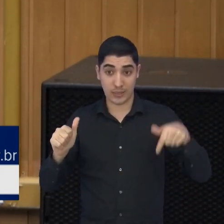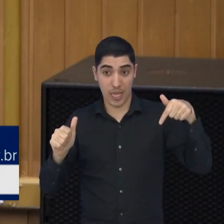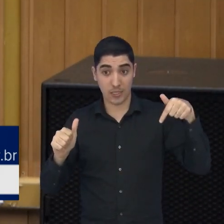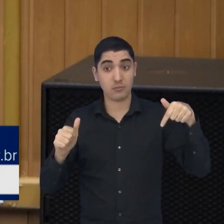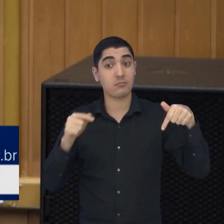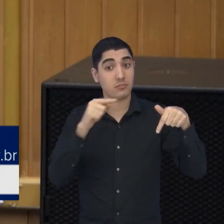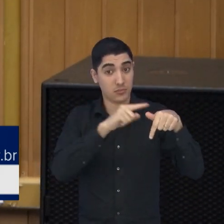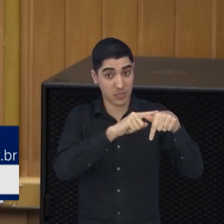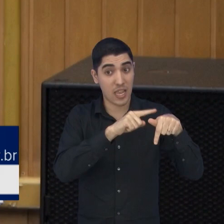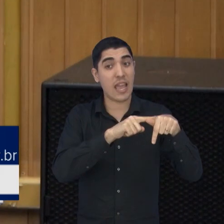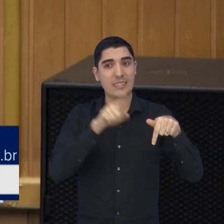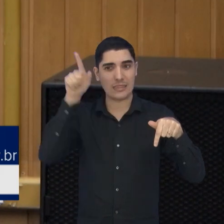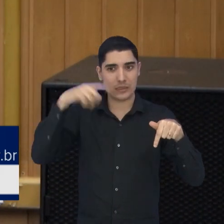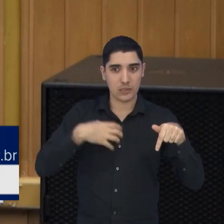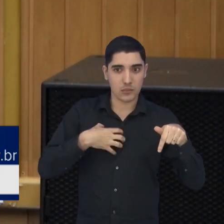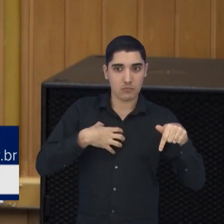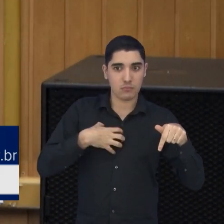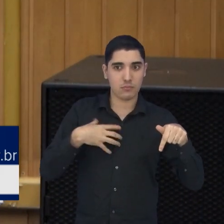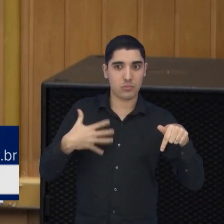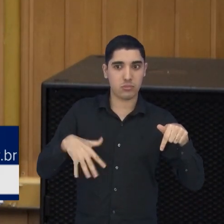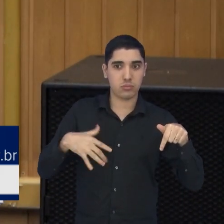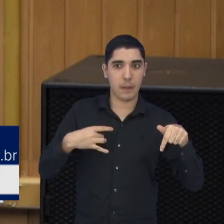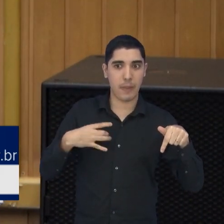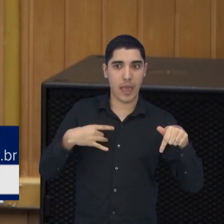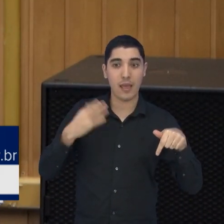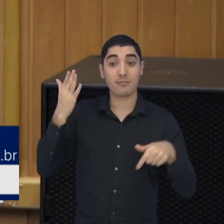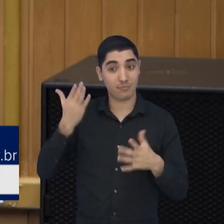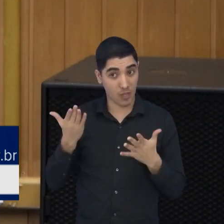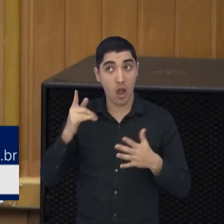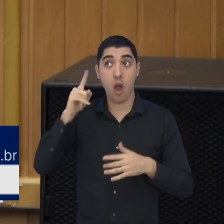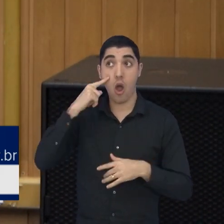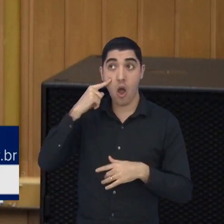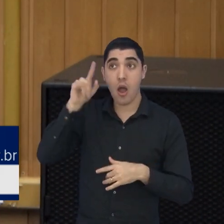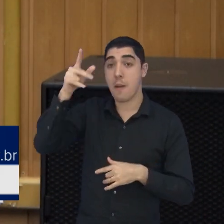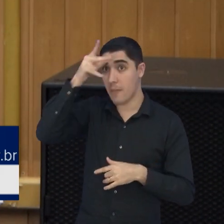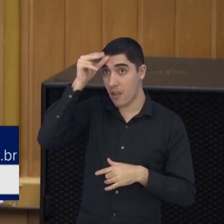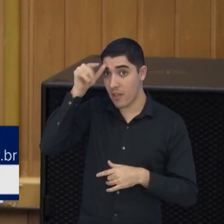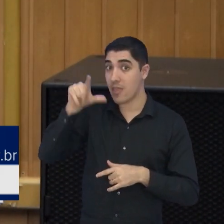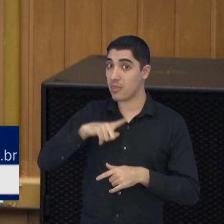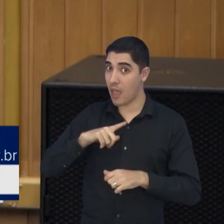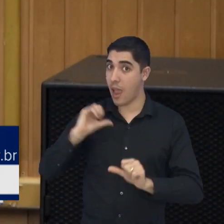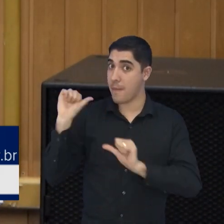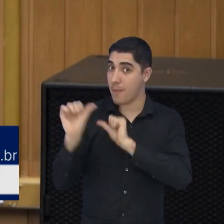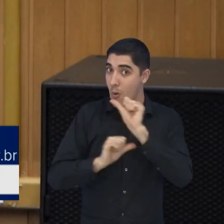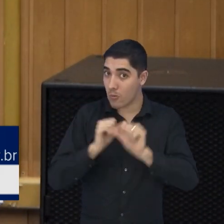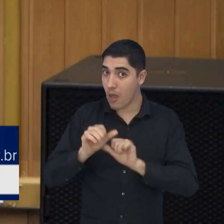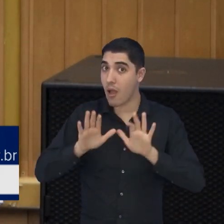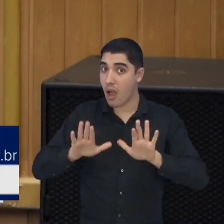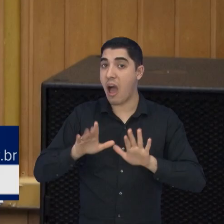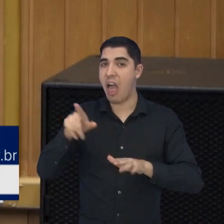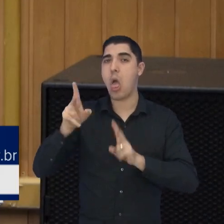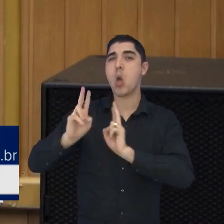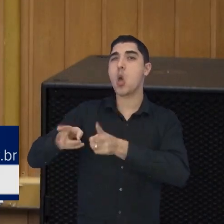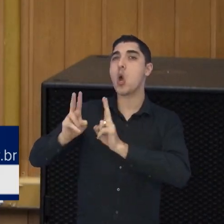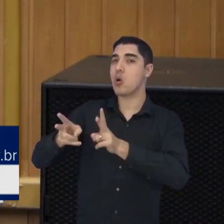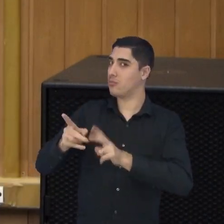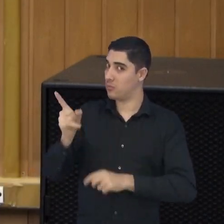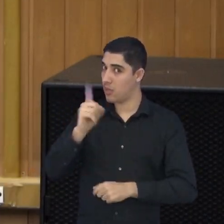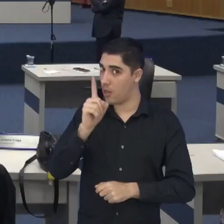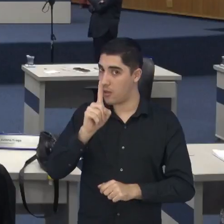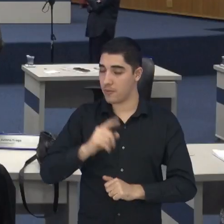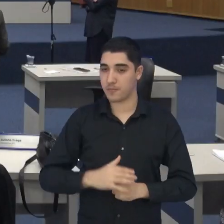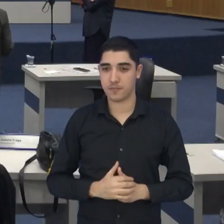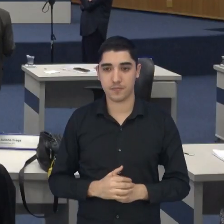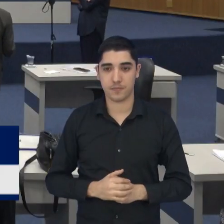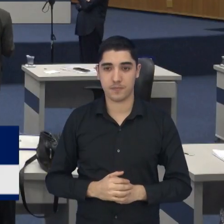deve dar dor de barriga nele. Mas só para lembrar, as coisas estão mudando, senhor prefeito. Não há mal que dure para sempre.